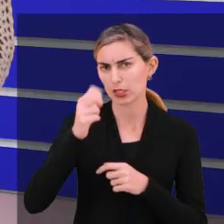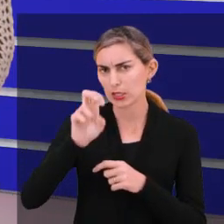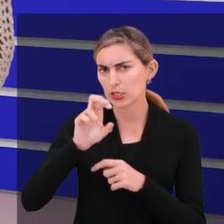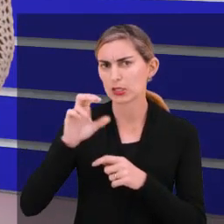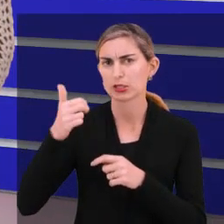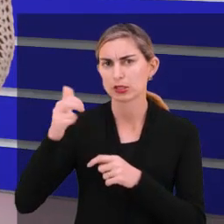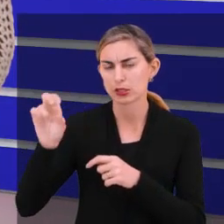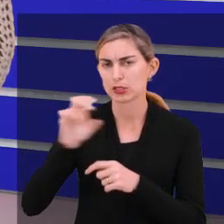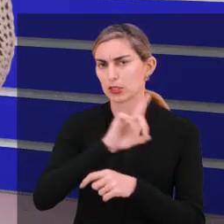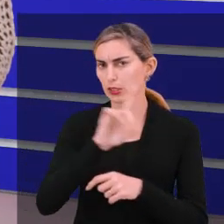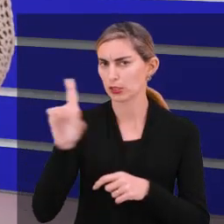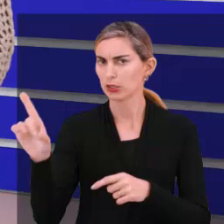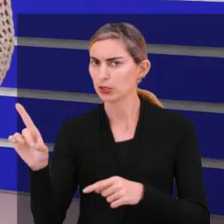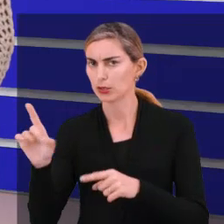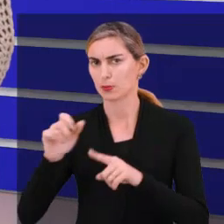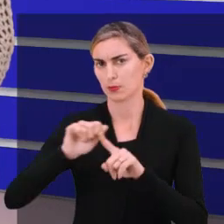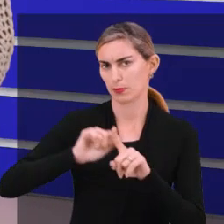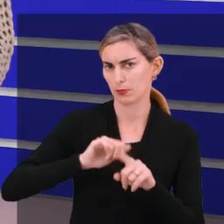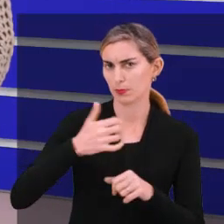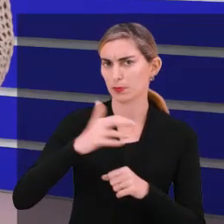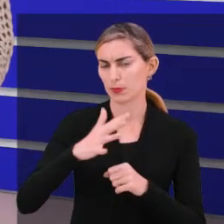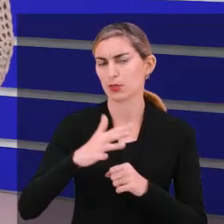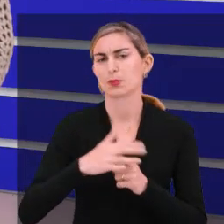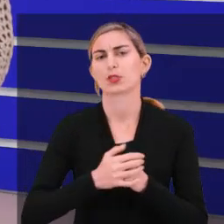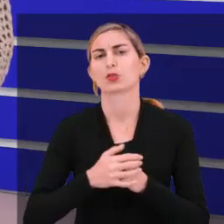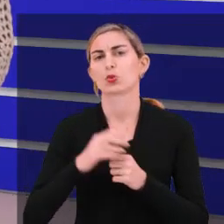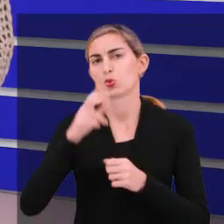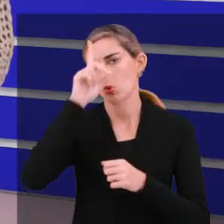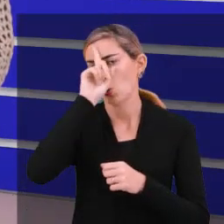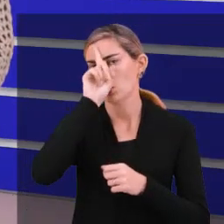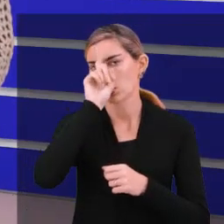quinzenalmente, o hospital que era